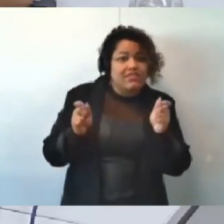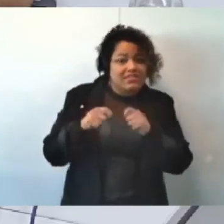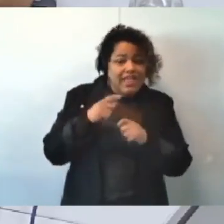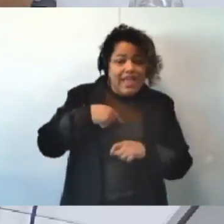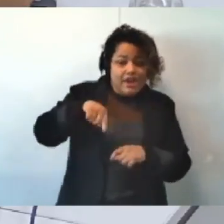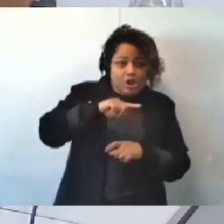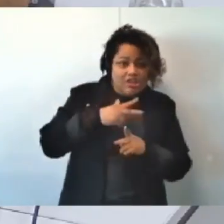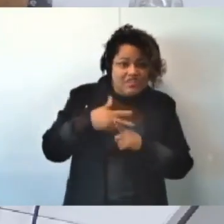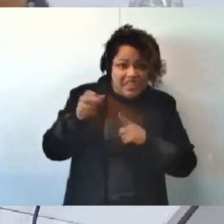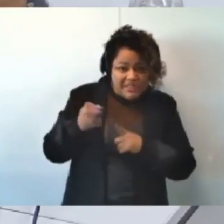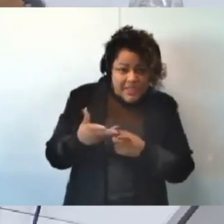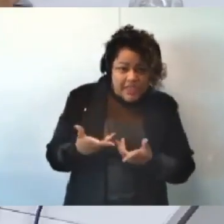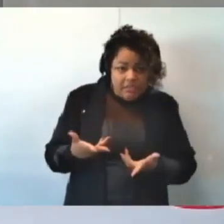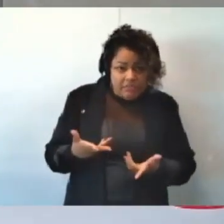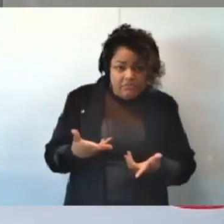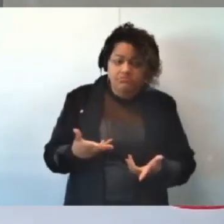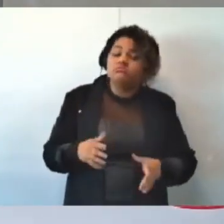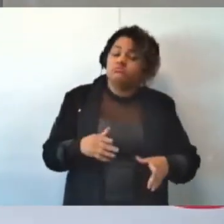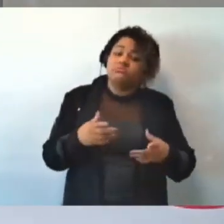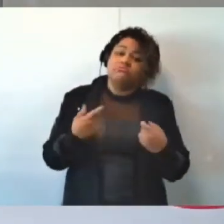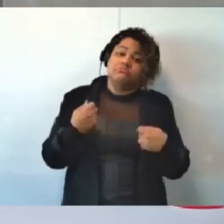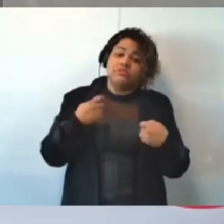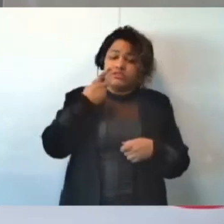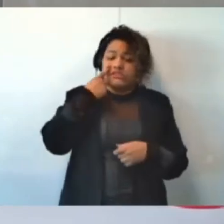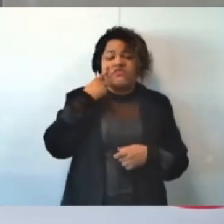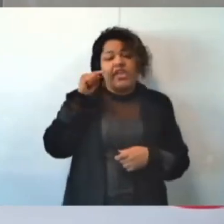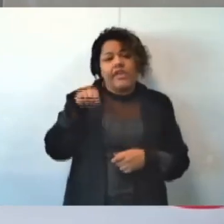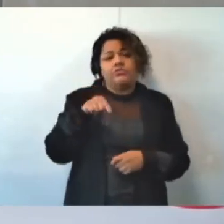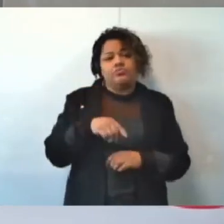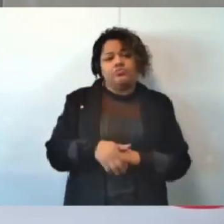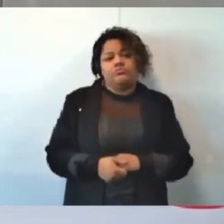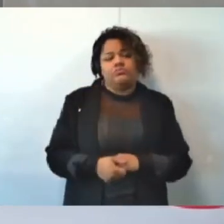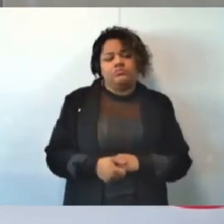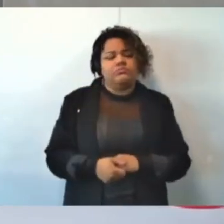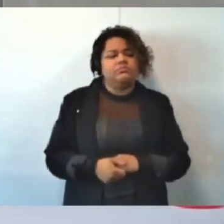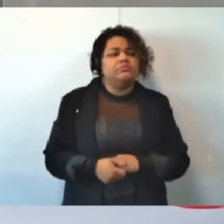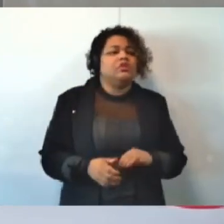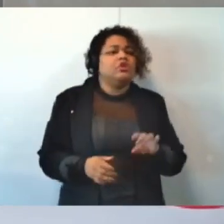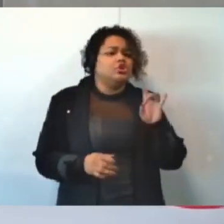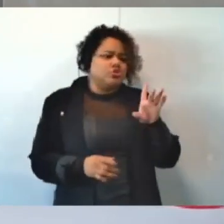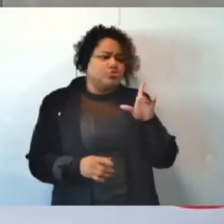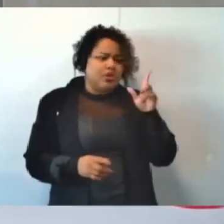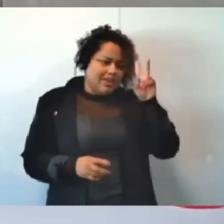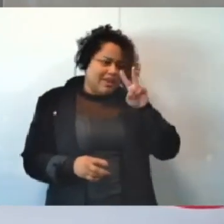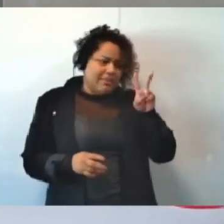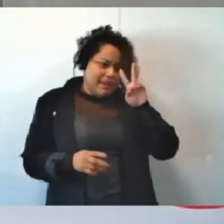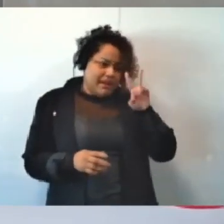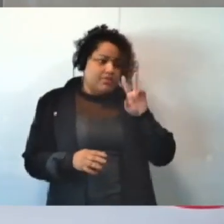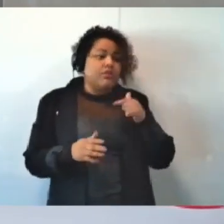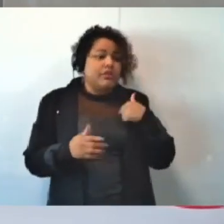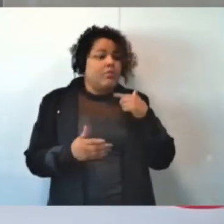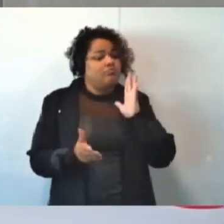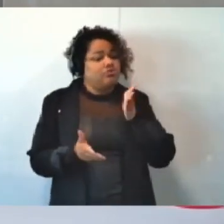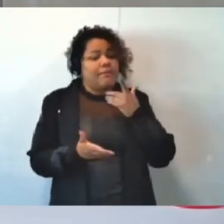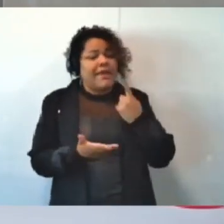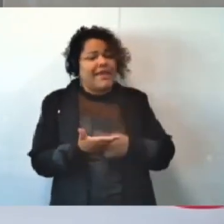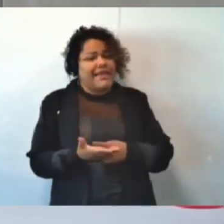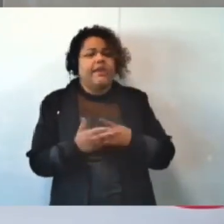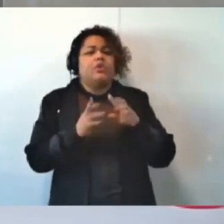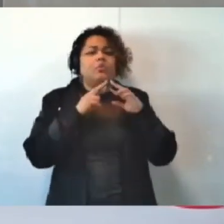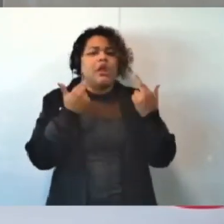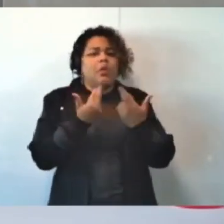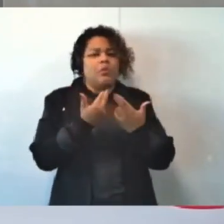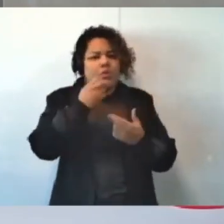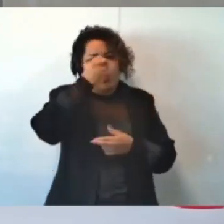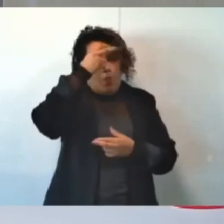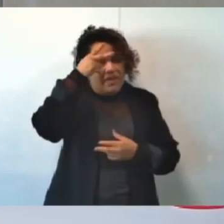que se fazer aí. Só lembrar vocês que eu já tenho uma reunião marcada com o prefeito da cidade, se não me engano, semana que vem